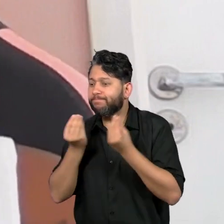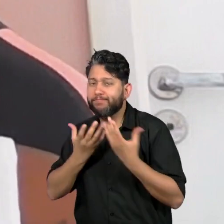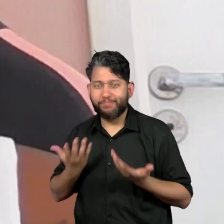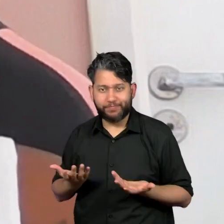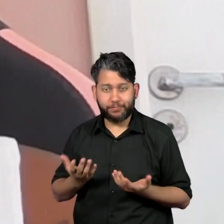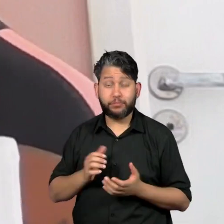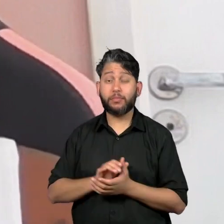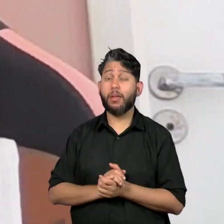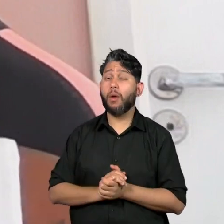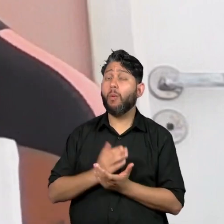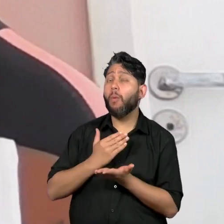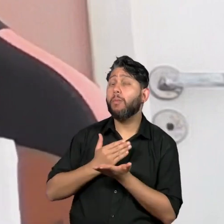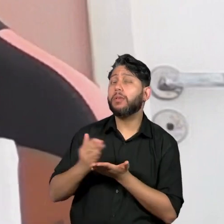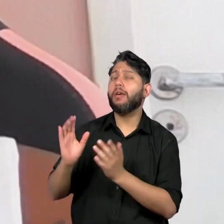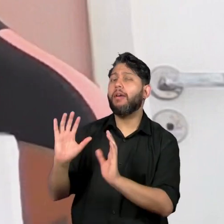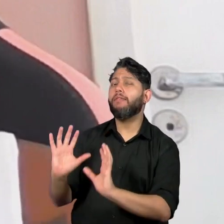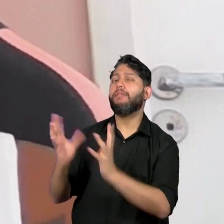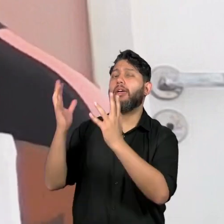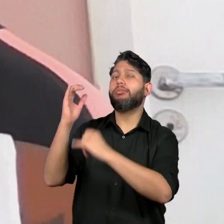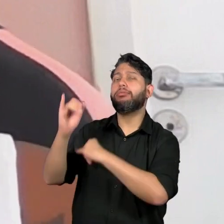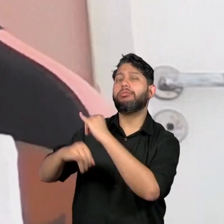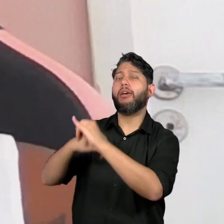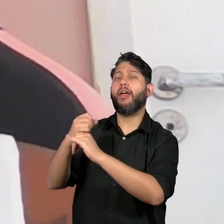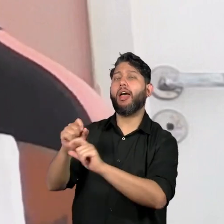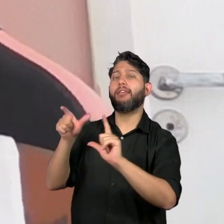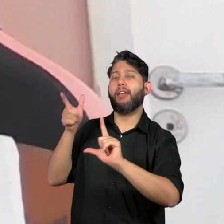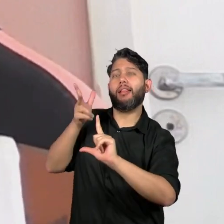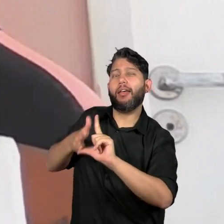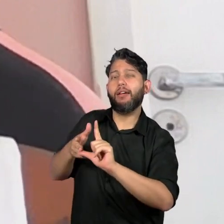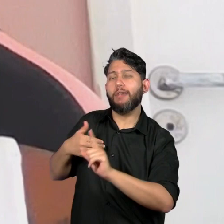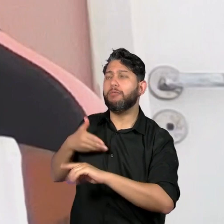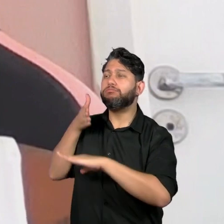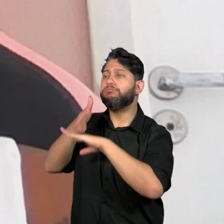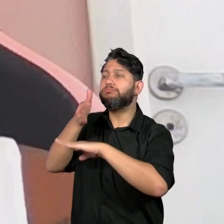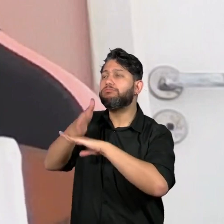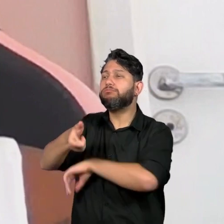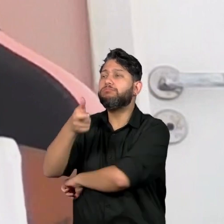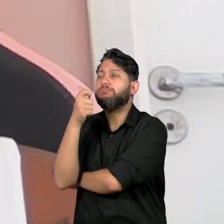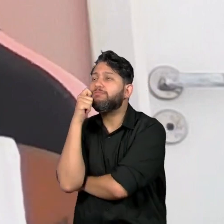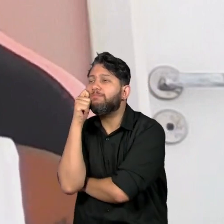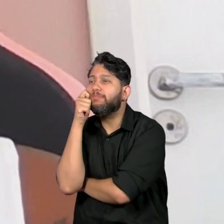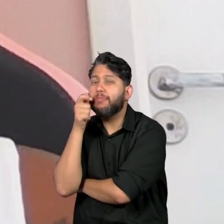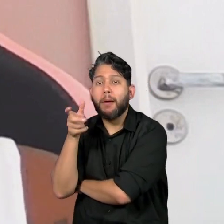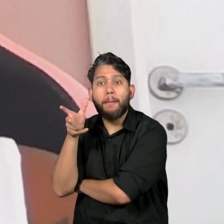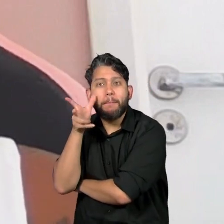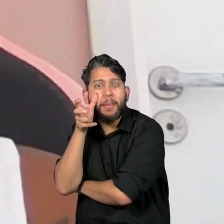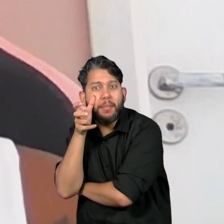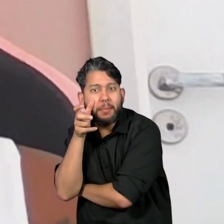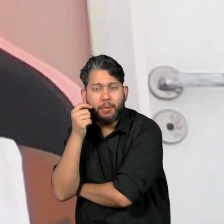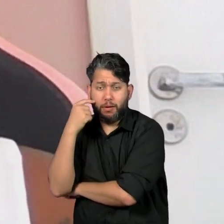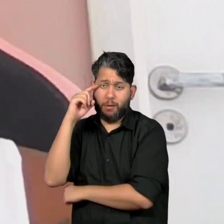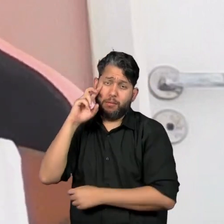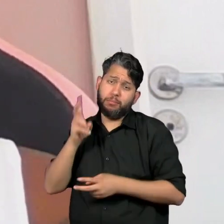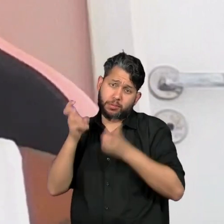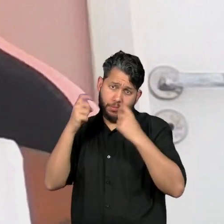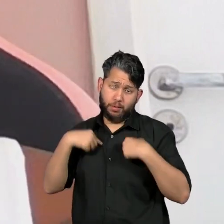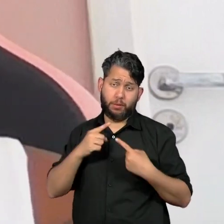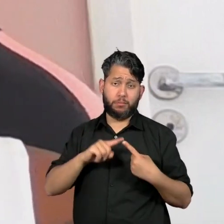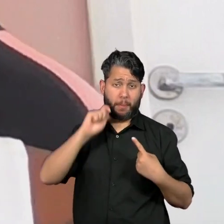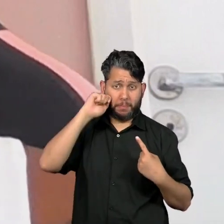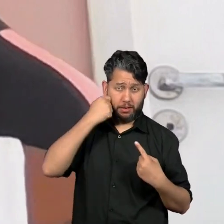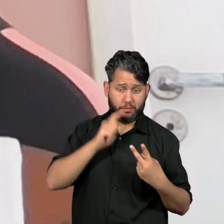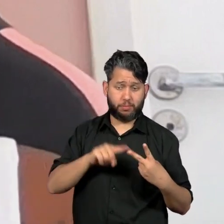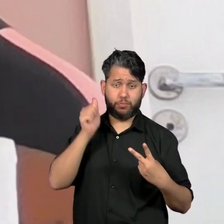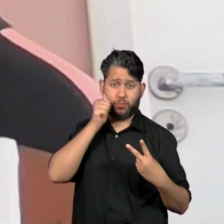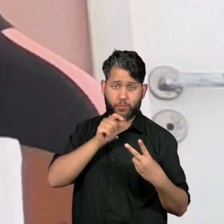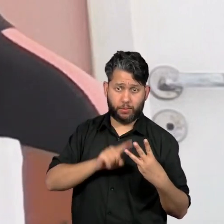a participar de eventos online. E aí eu identifiquei que, devido às minhas habilidades, né, eu sou uma pessoa preta, periférica, sou